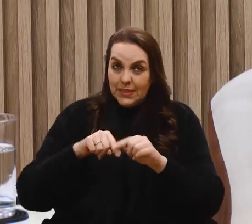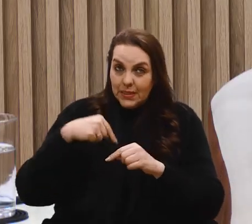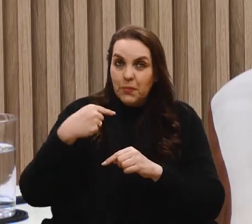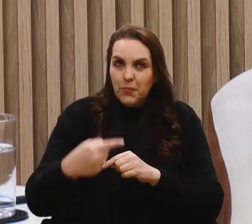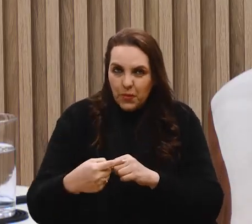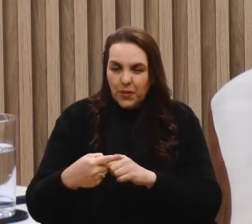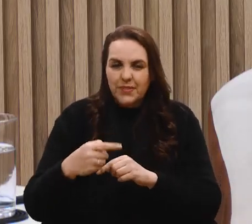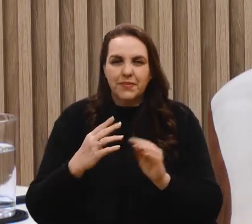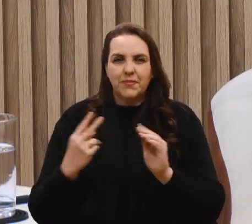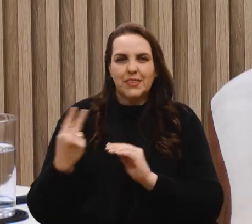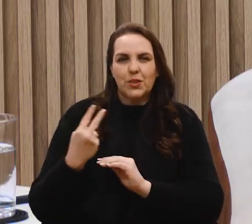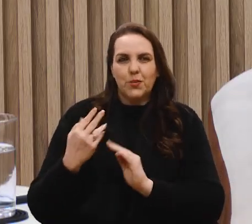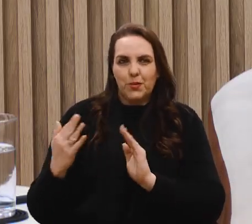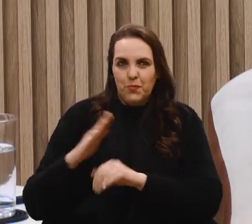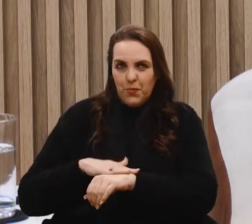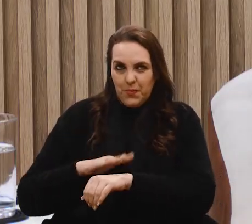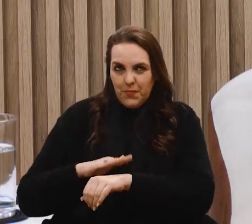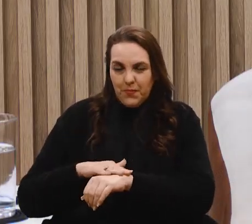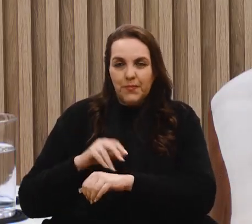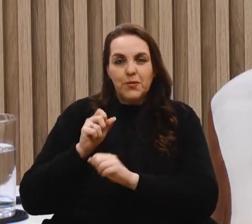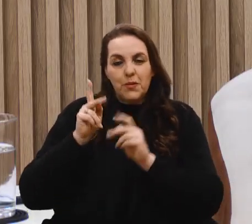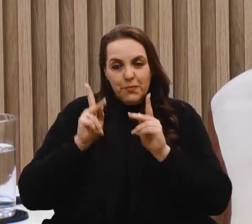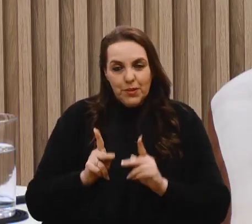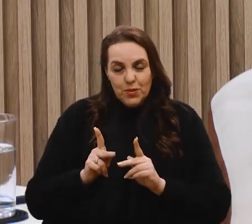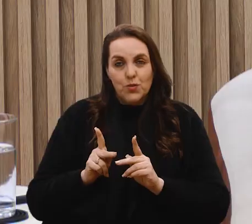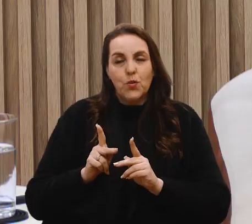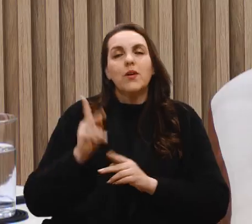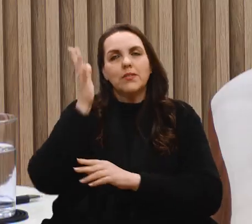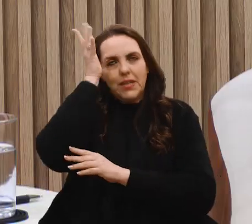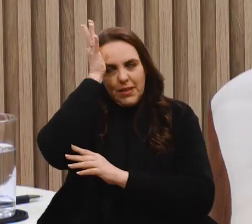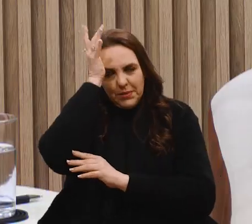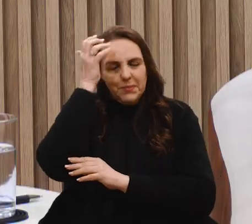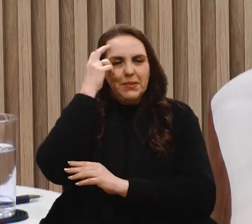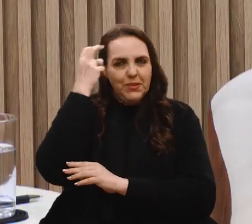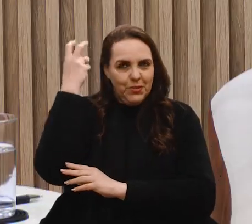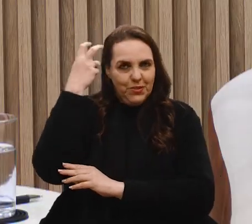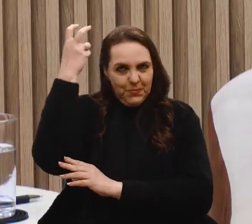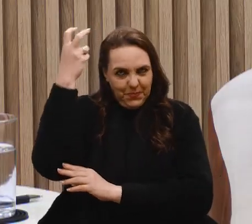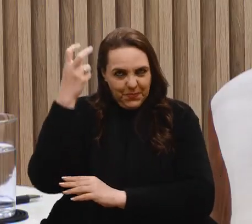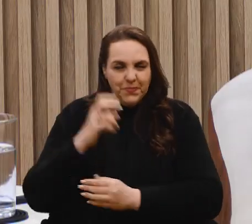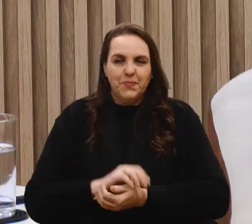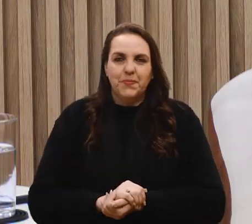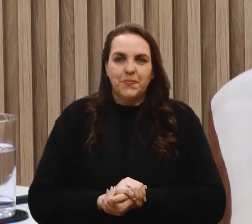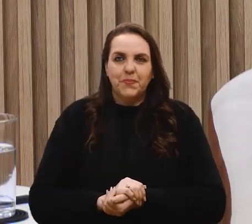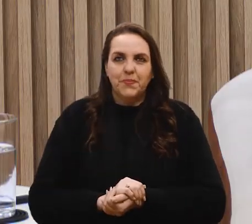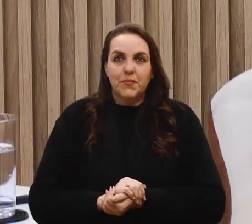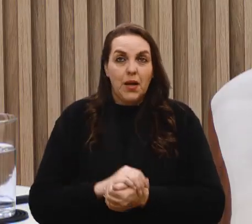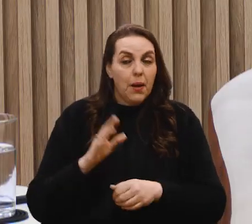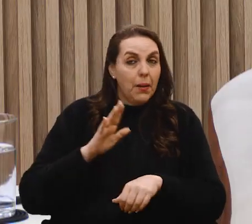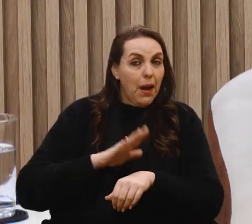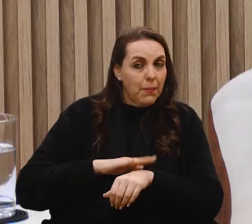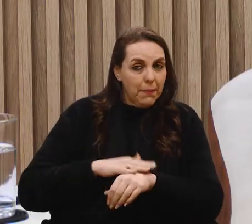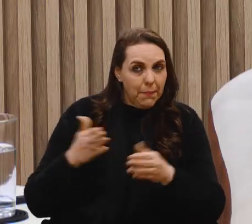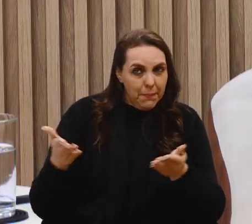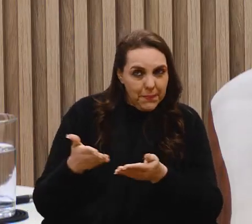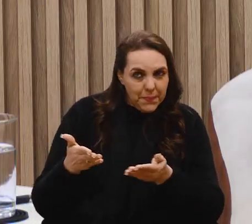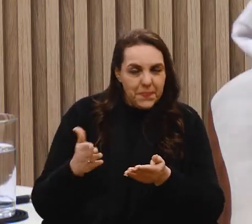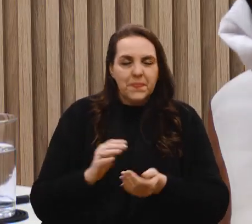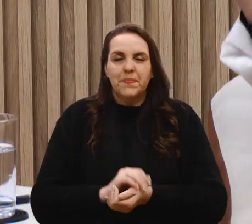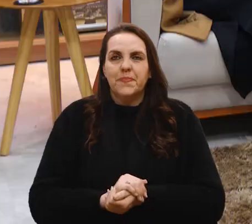segundo bloco, então, a gente vai ter pessoas com altas habilidades e superdotados. Nesse primeiro bloco, a gente